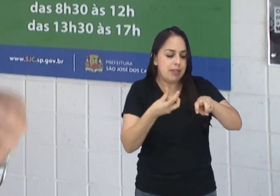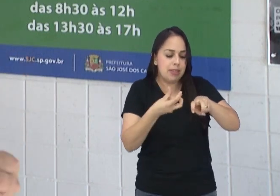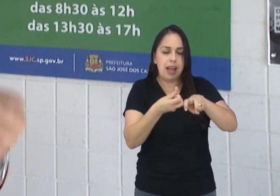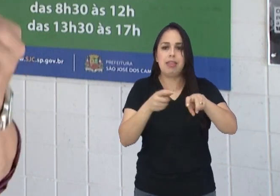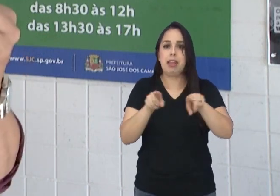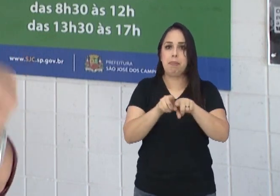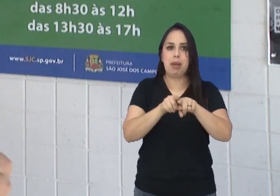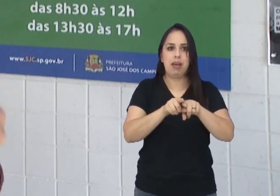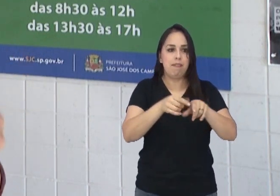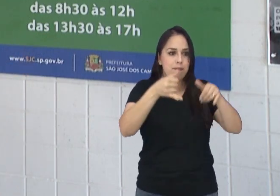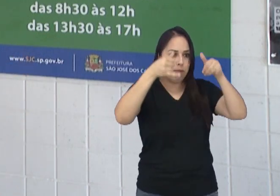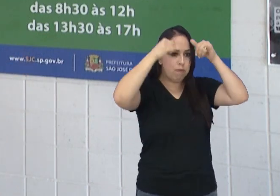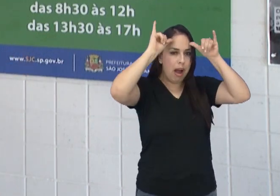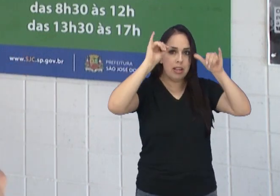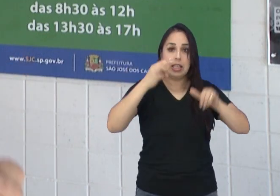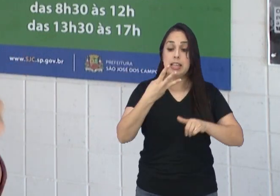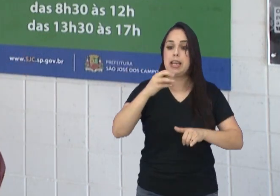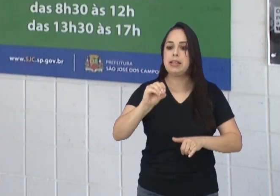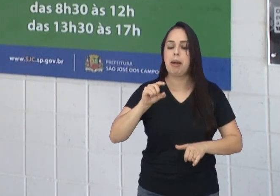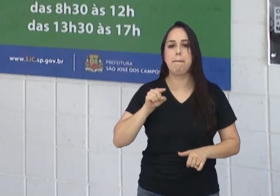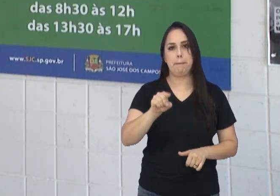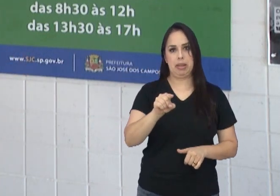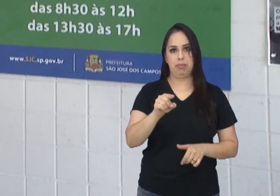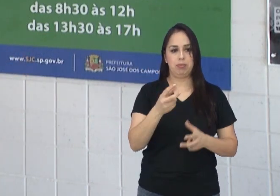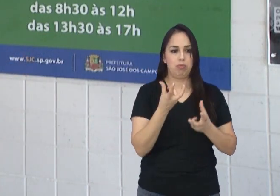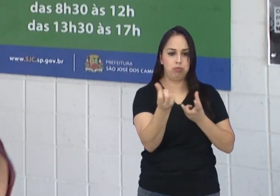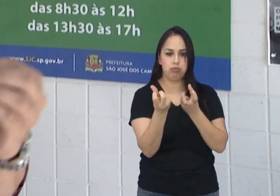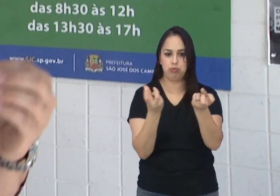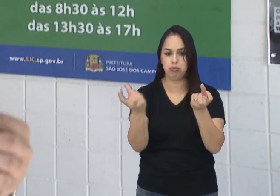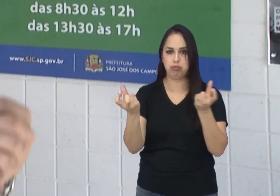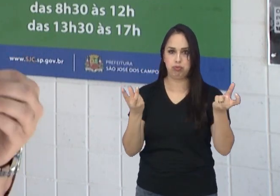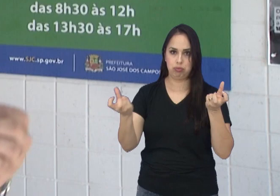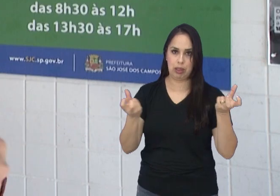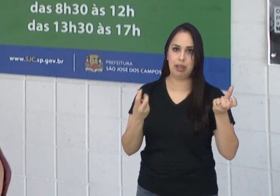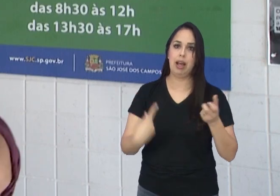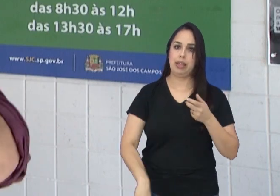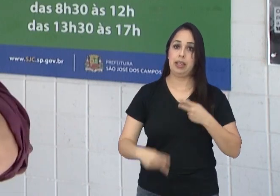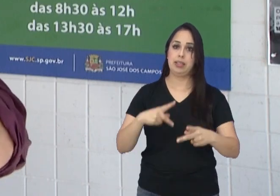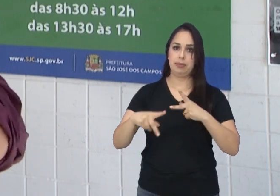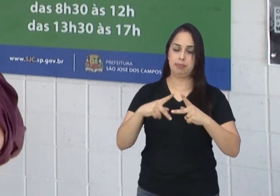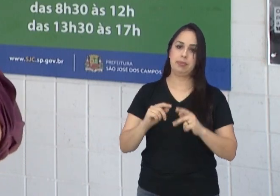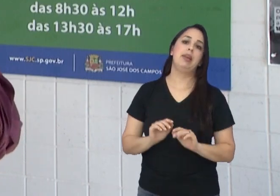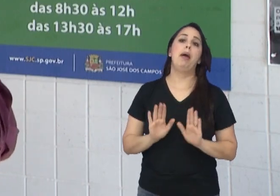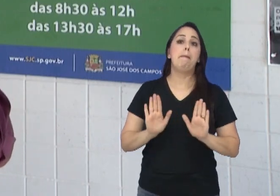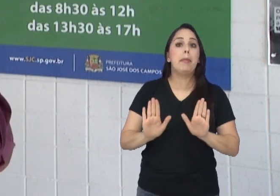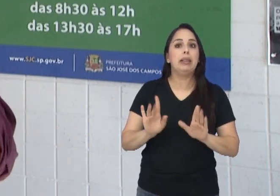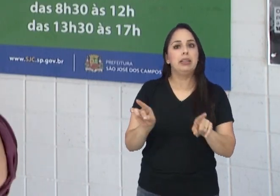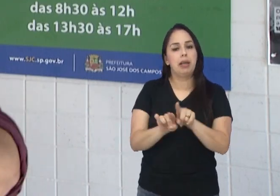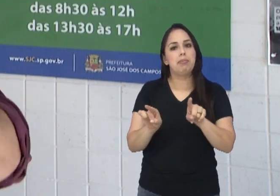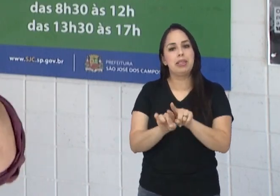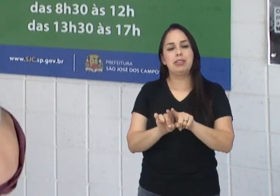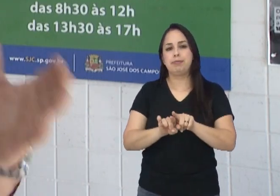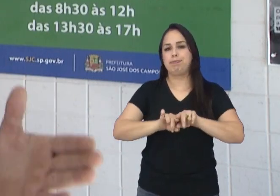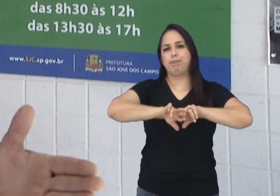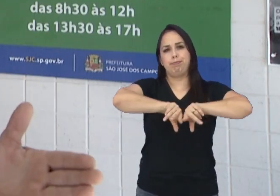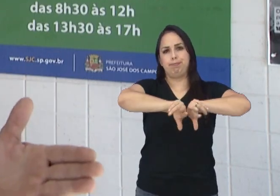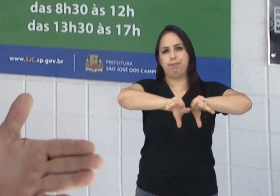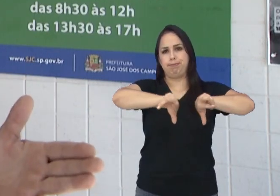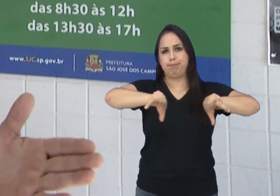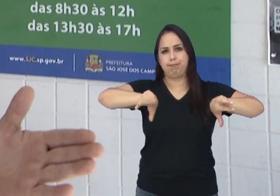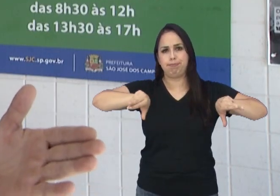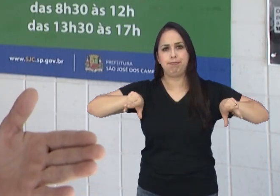cabeças de gado somente em São José dos Campos que serão imunizadas. Mas também existe dezenas e